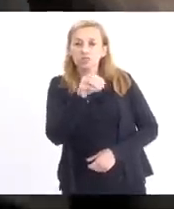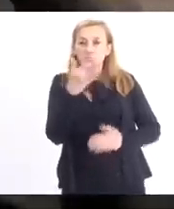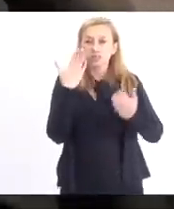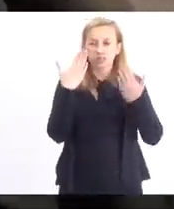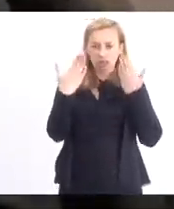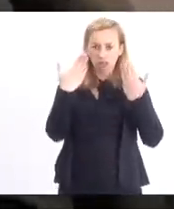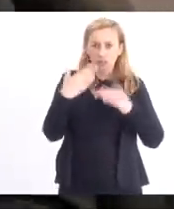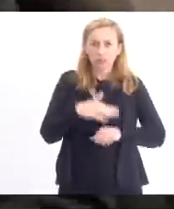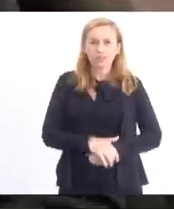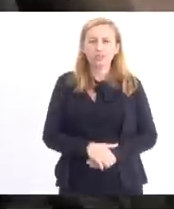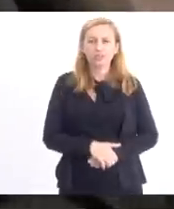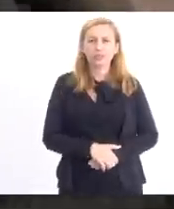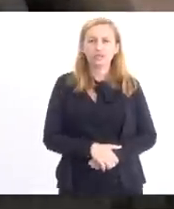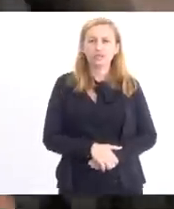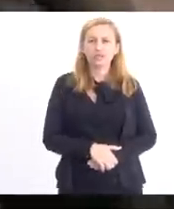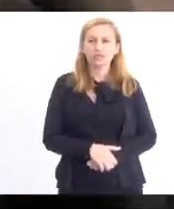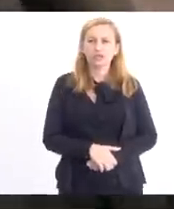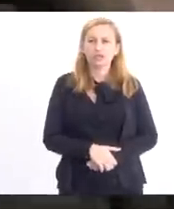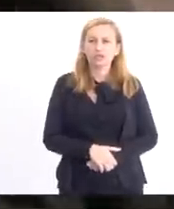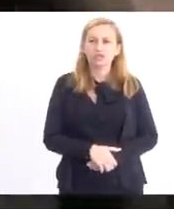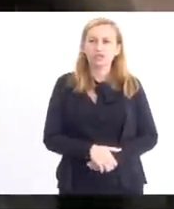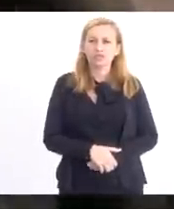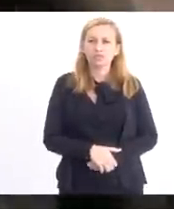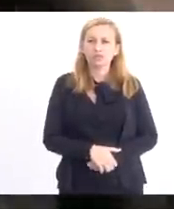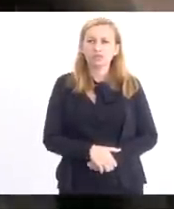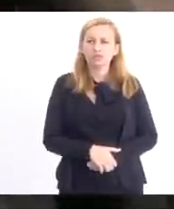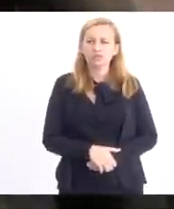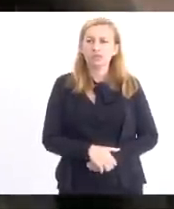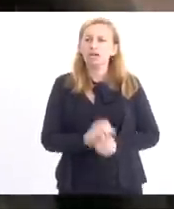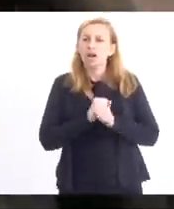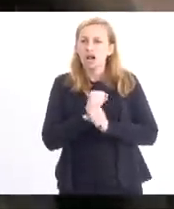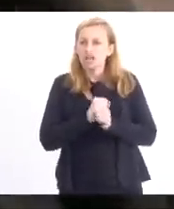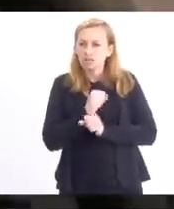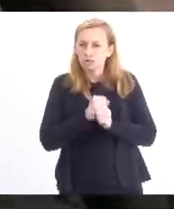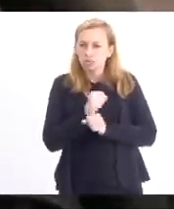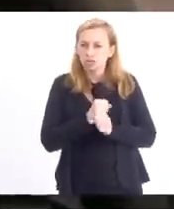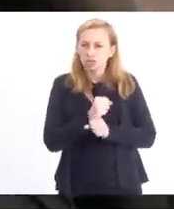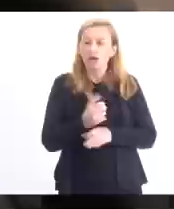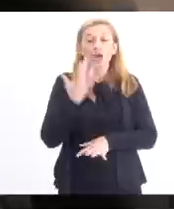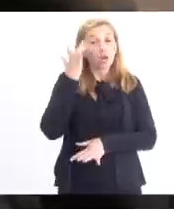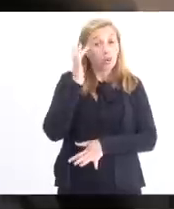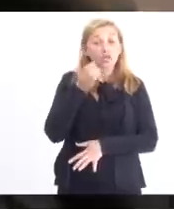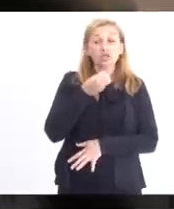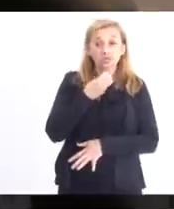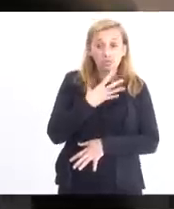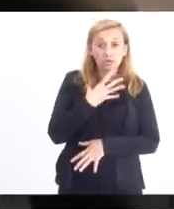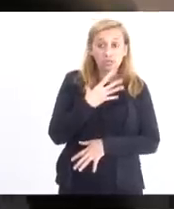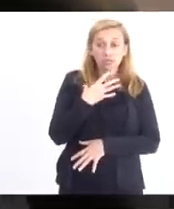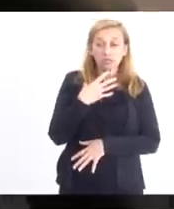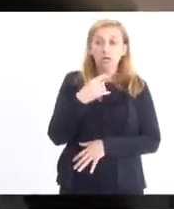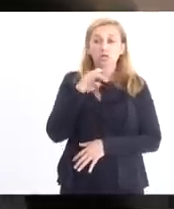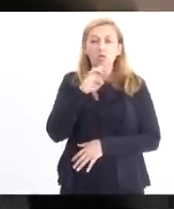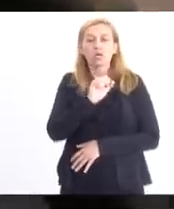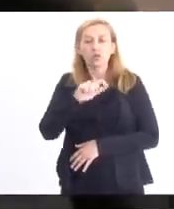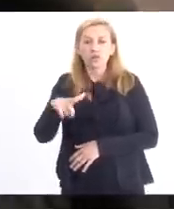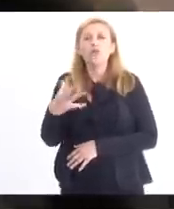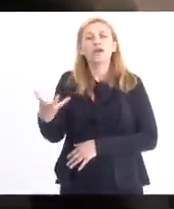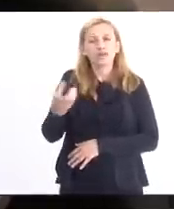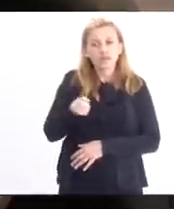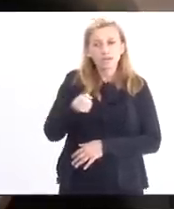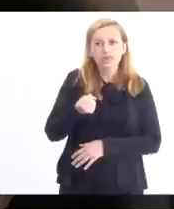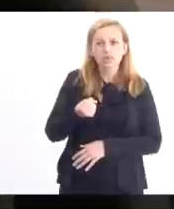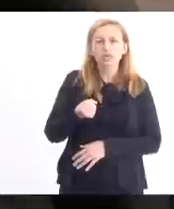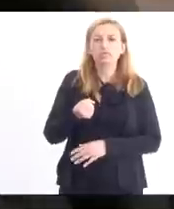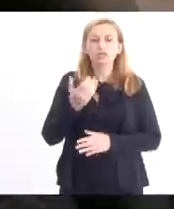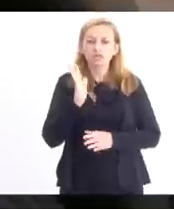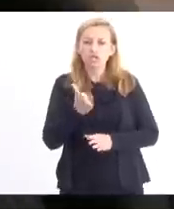psíquico, prorrogado pelos anos. Onde eu acho louvável que o coronel receba realmente quando está no